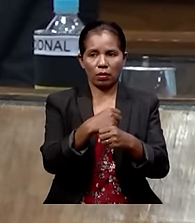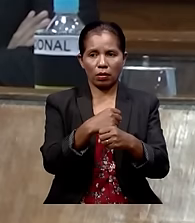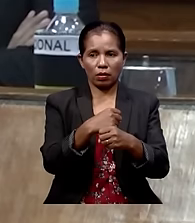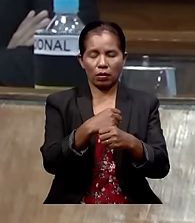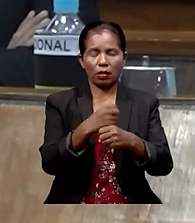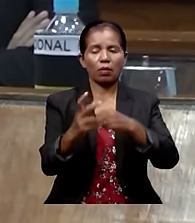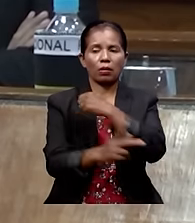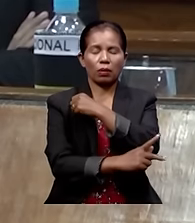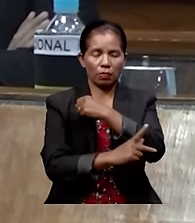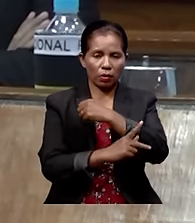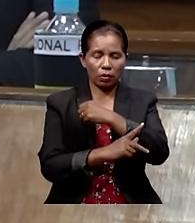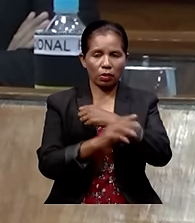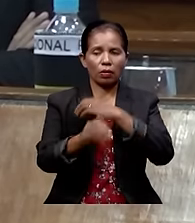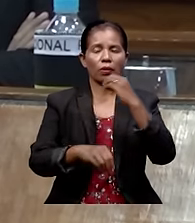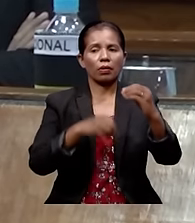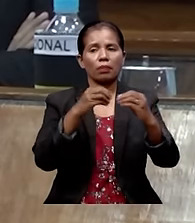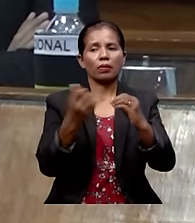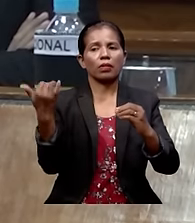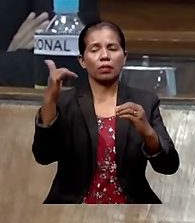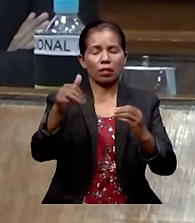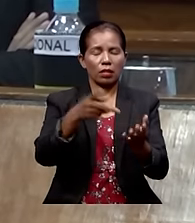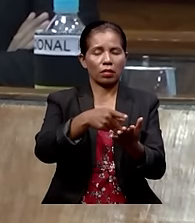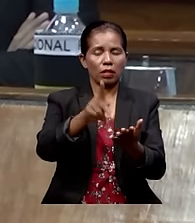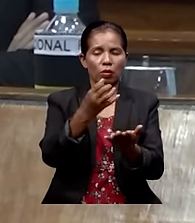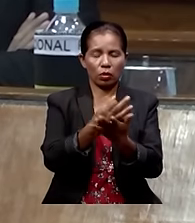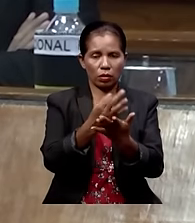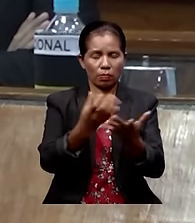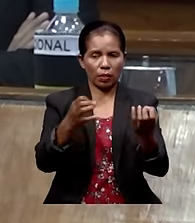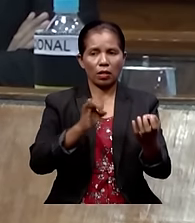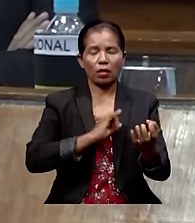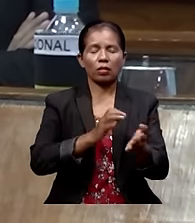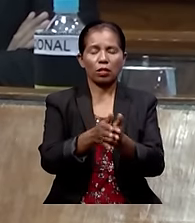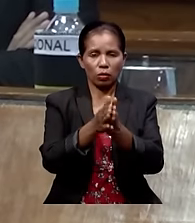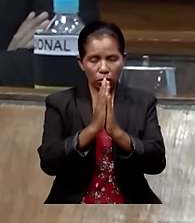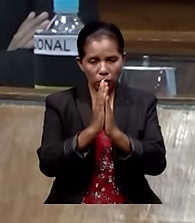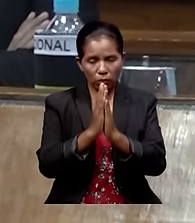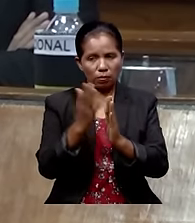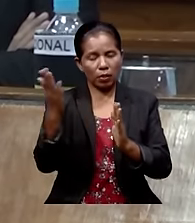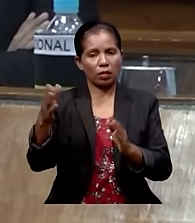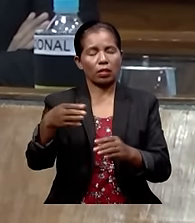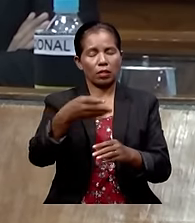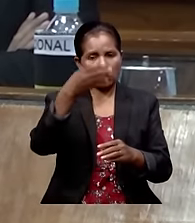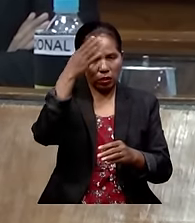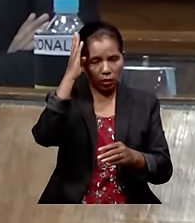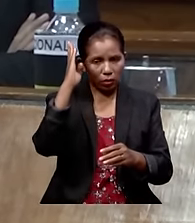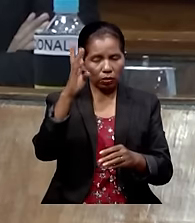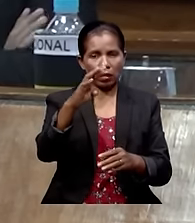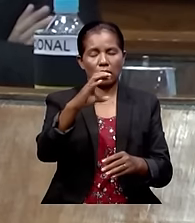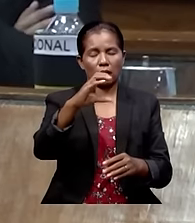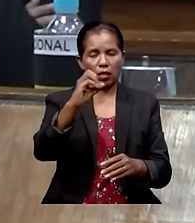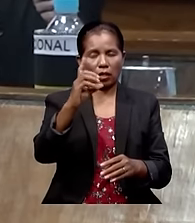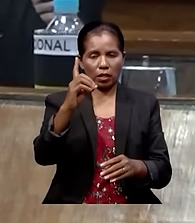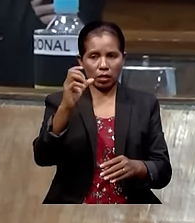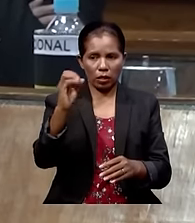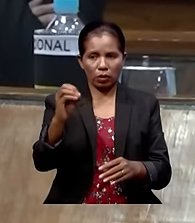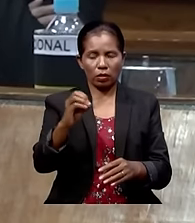corrupção quando a variante será Silo Sambarak ao se russo o senhor Ricardo Nieu o senhor João Bosco,